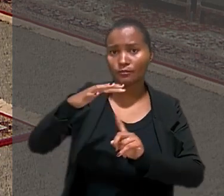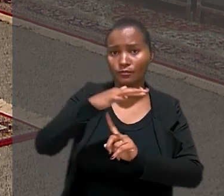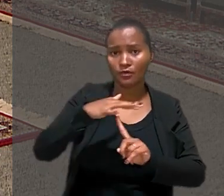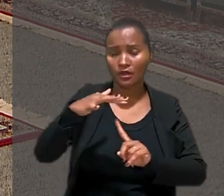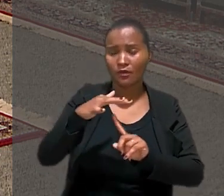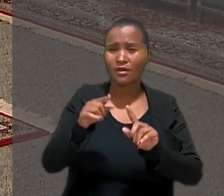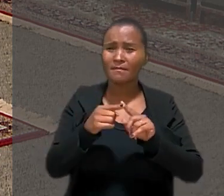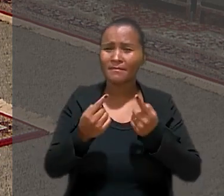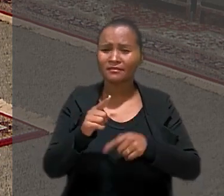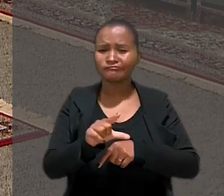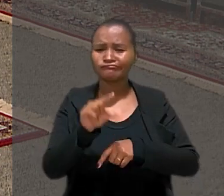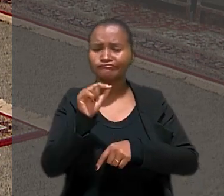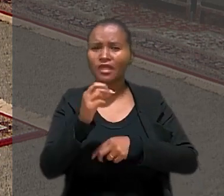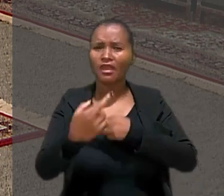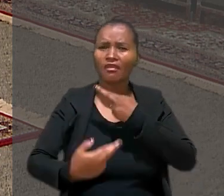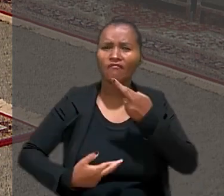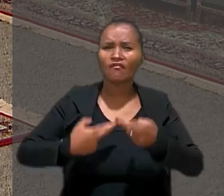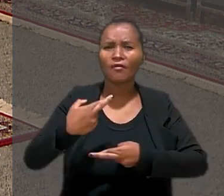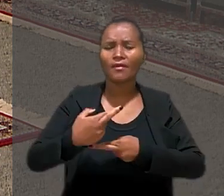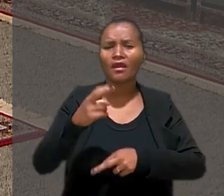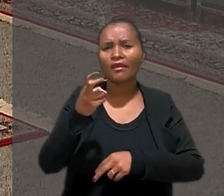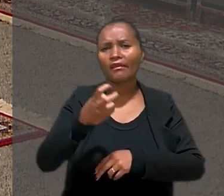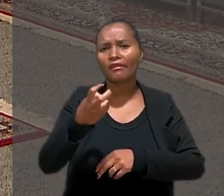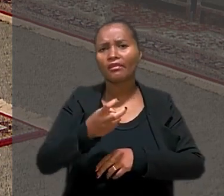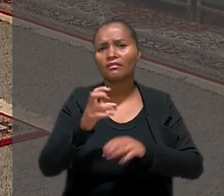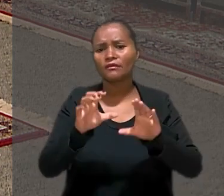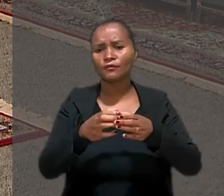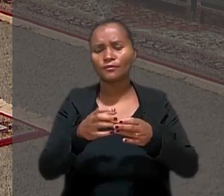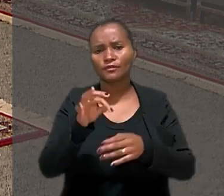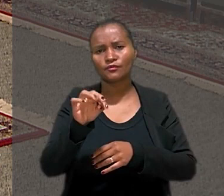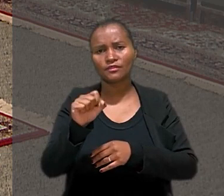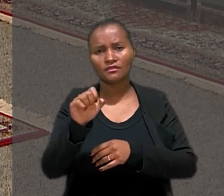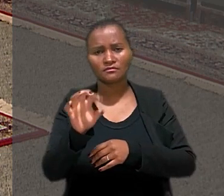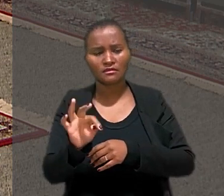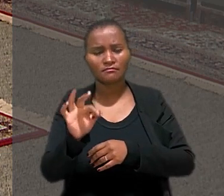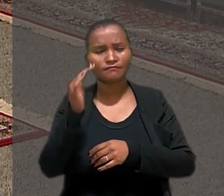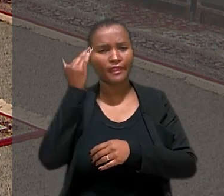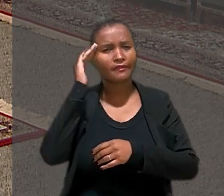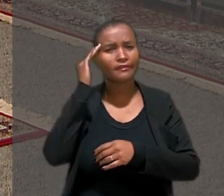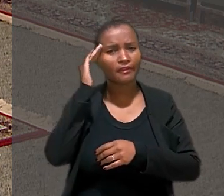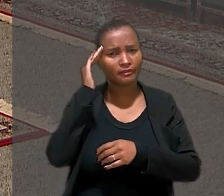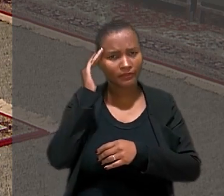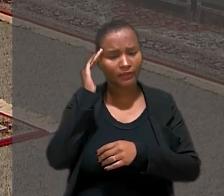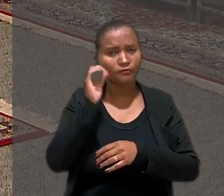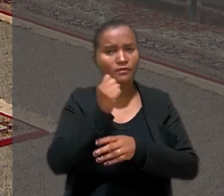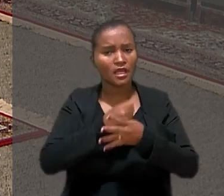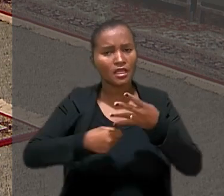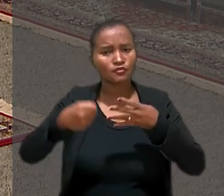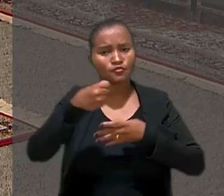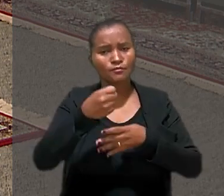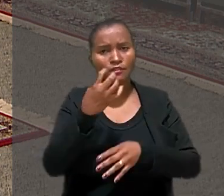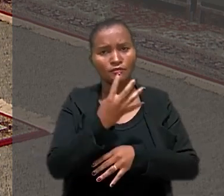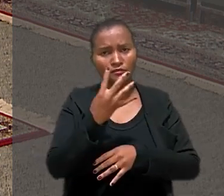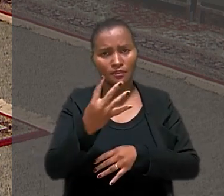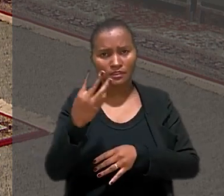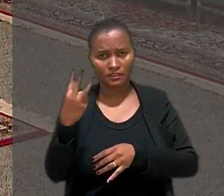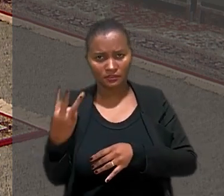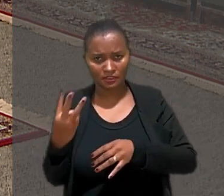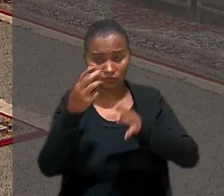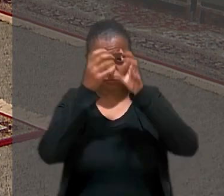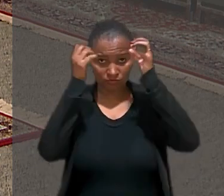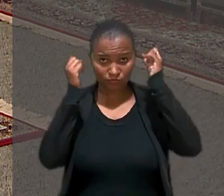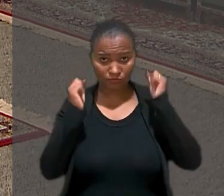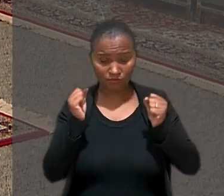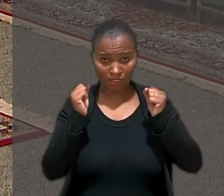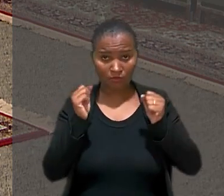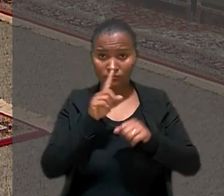moral. A decisão, porém, foi reformada pela 5ª turma do TST. O entendimento foi o de que a súmula